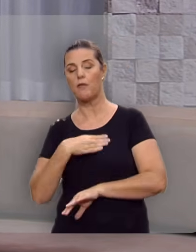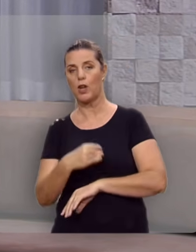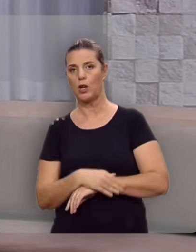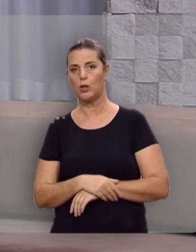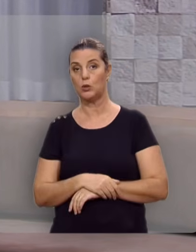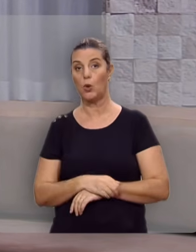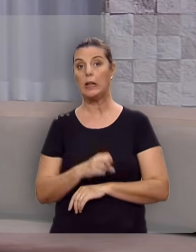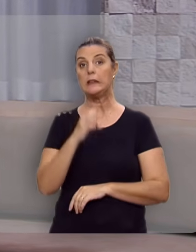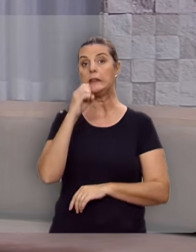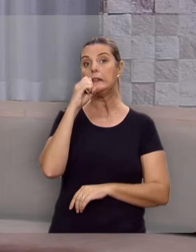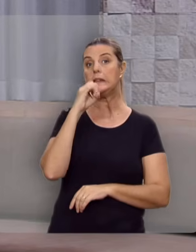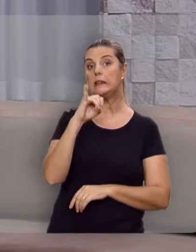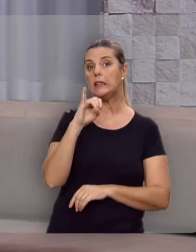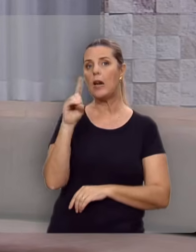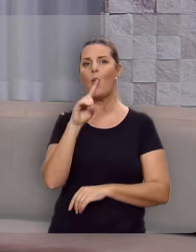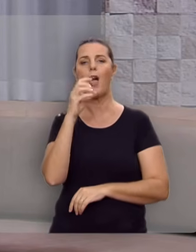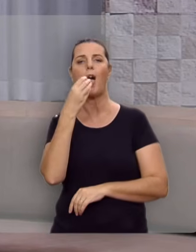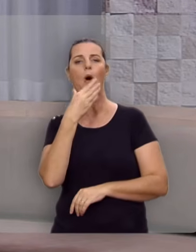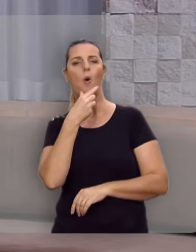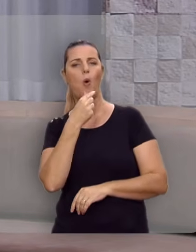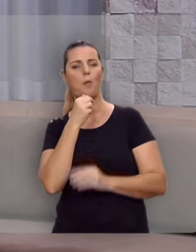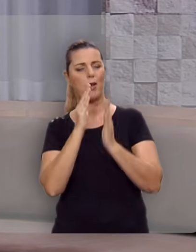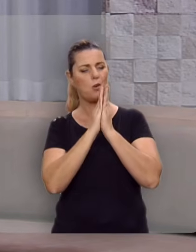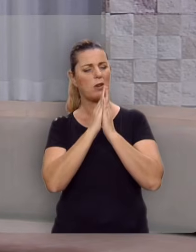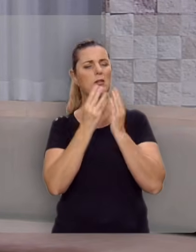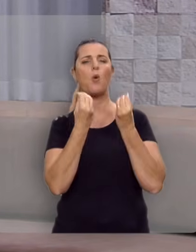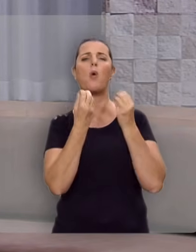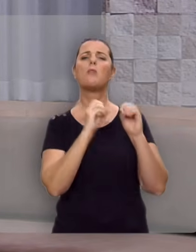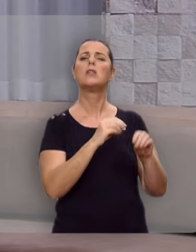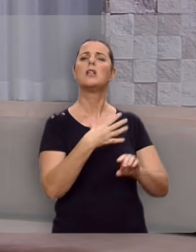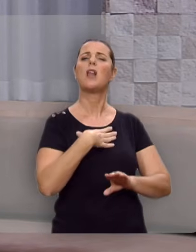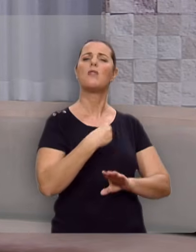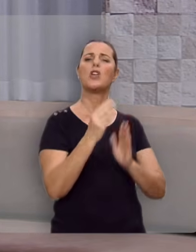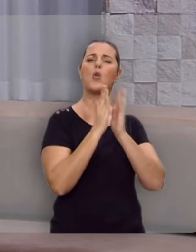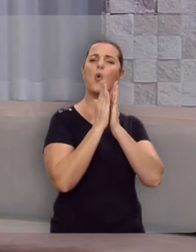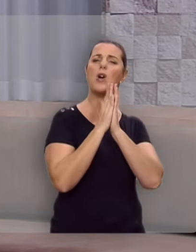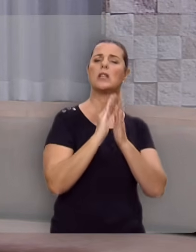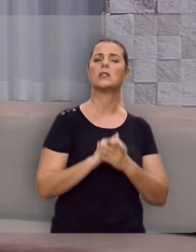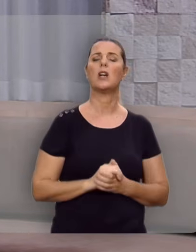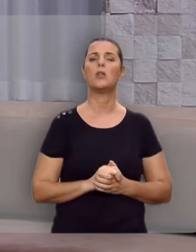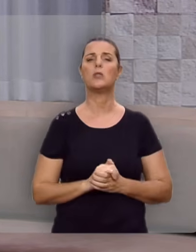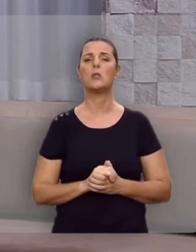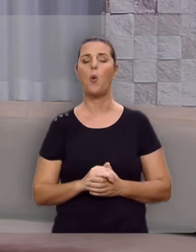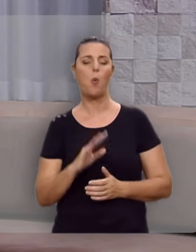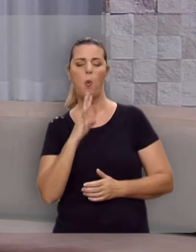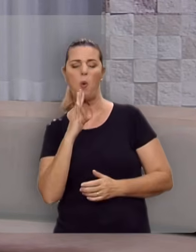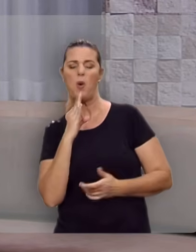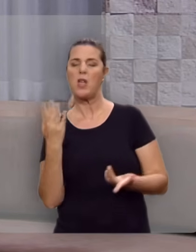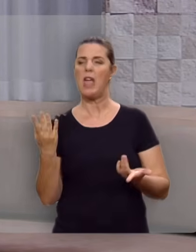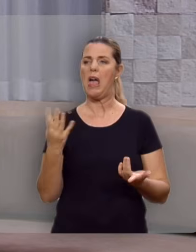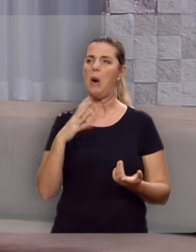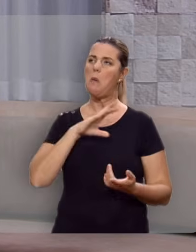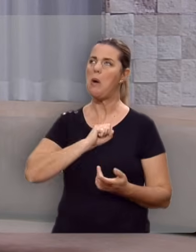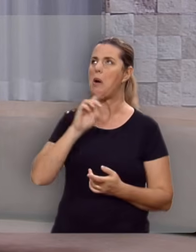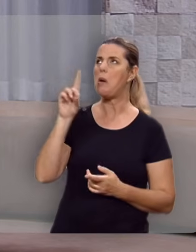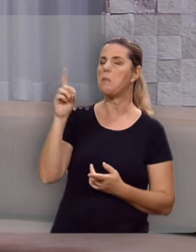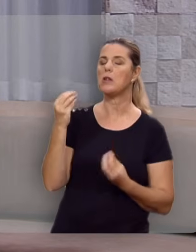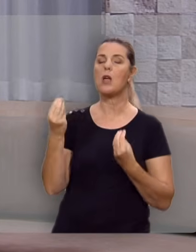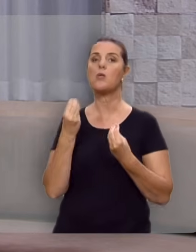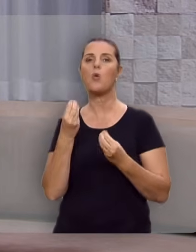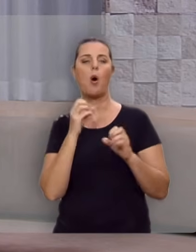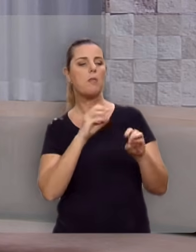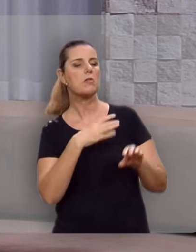homem de oração, ele não pode motivar os filhos a orar. Se ele não conhece, se ele não ama Deus, ele não